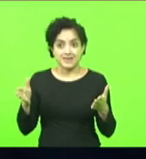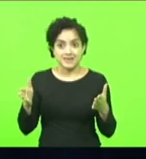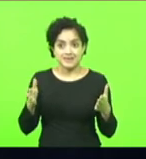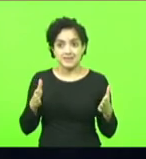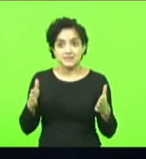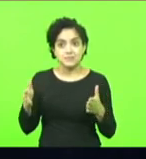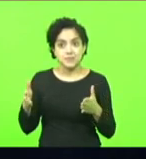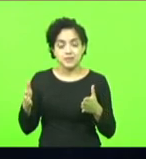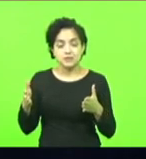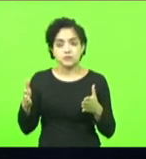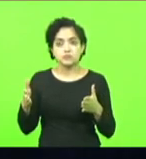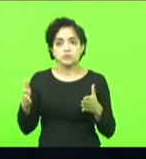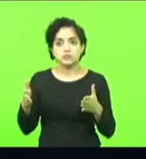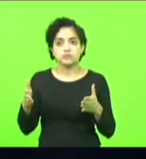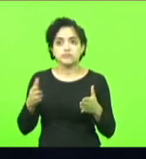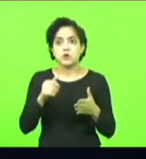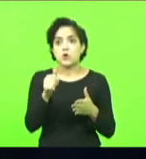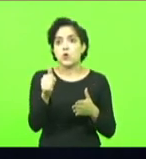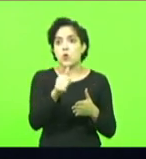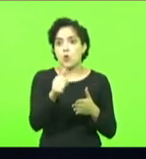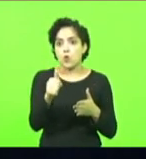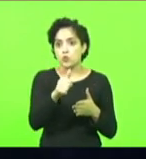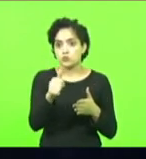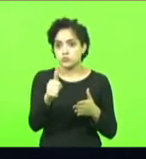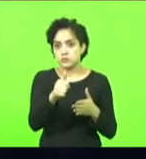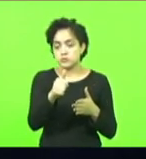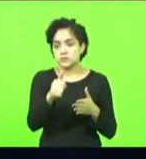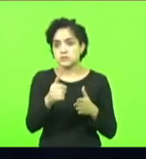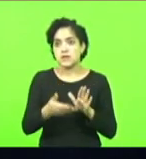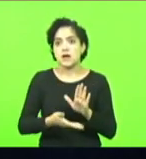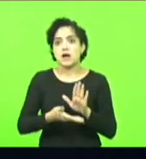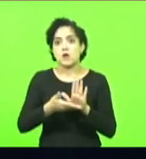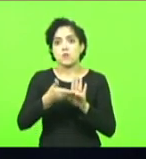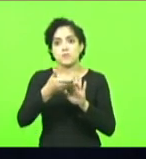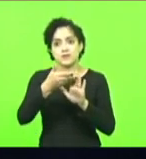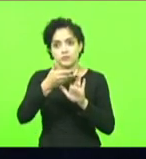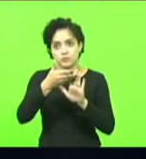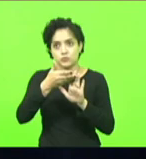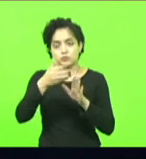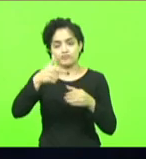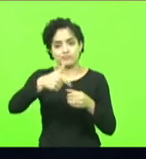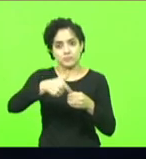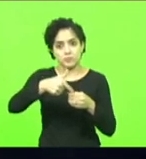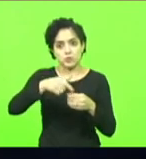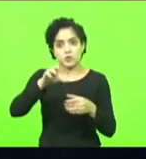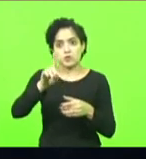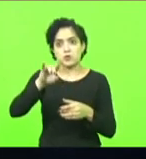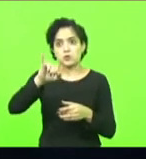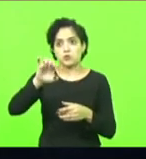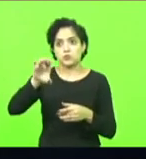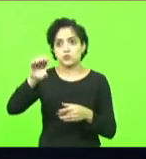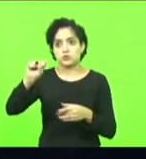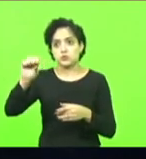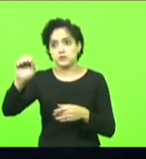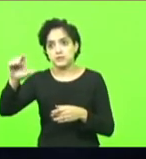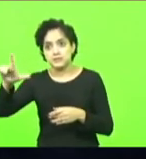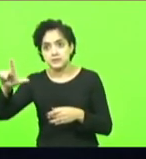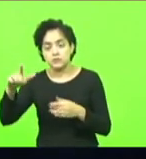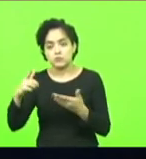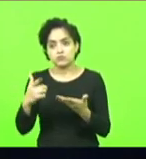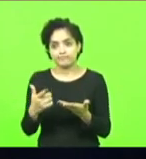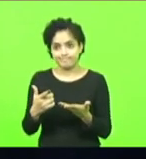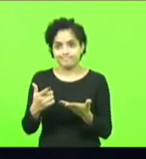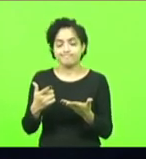nós tivemos 11 aumentos no preço da gasolina e do diesel, trazendo uma cadeia